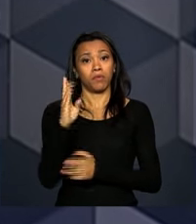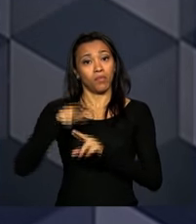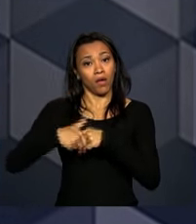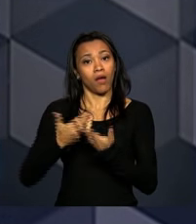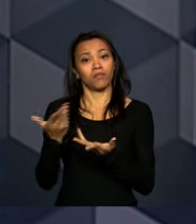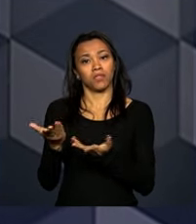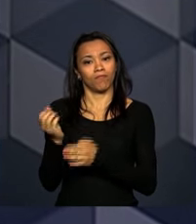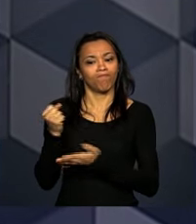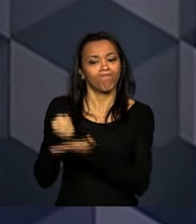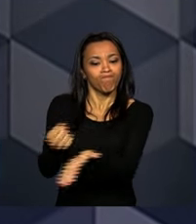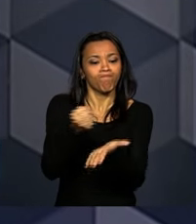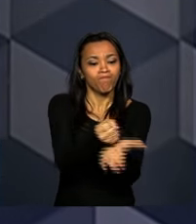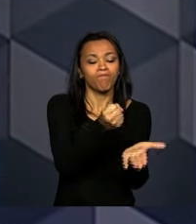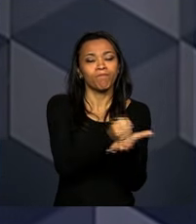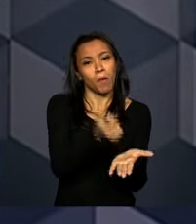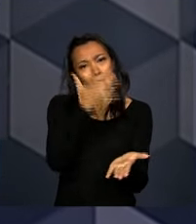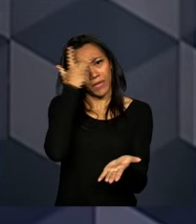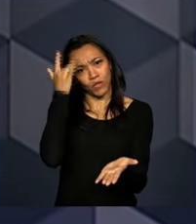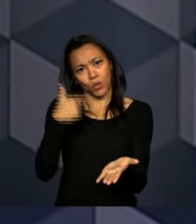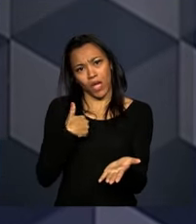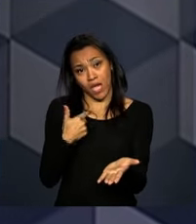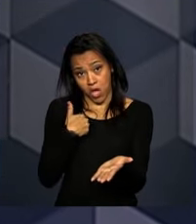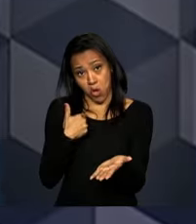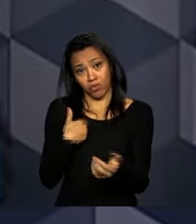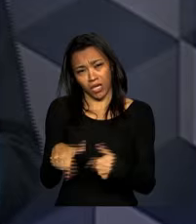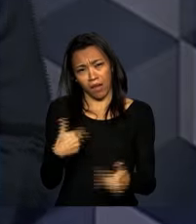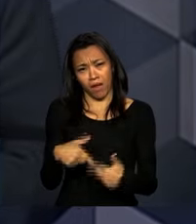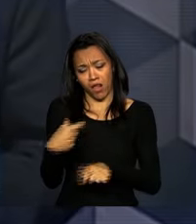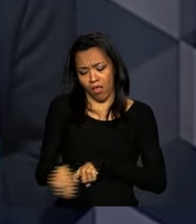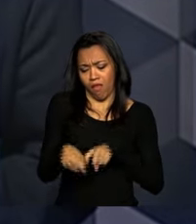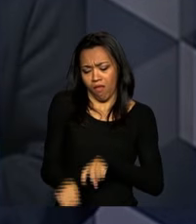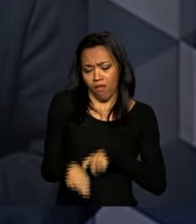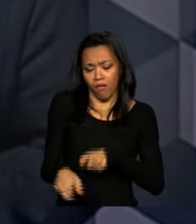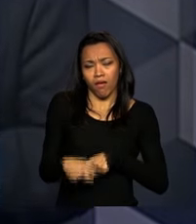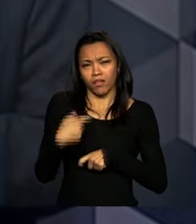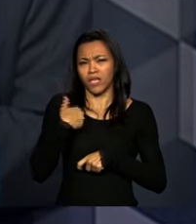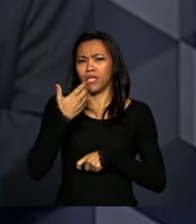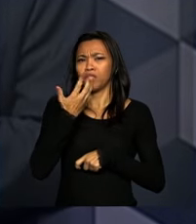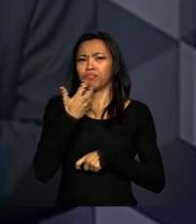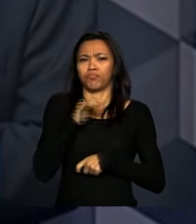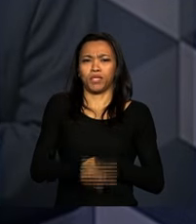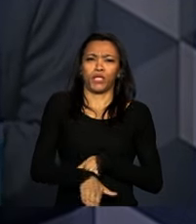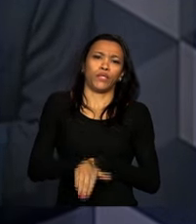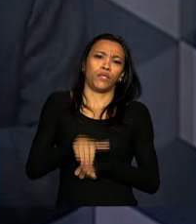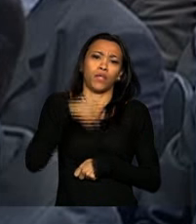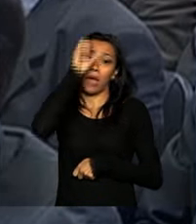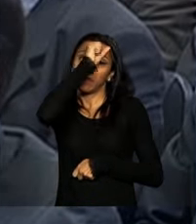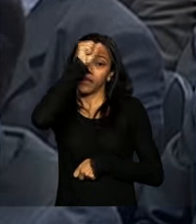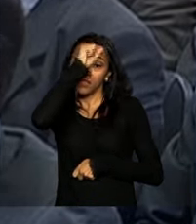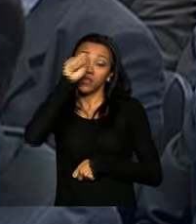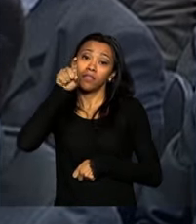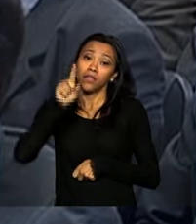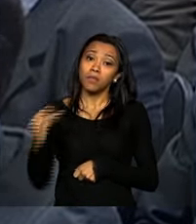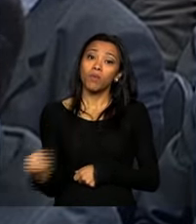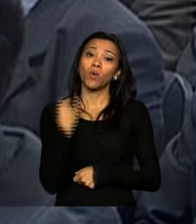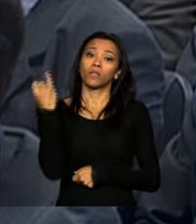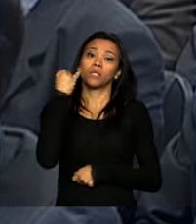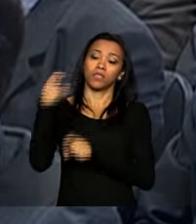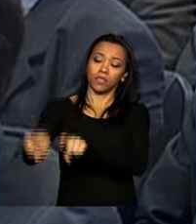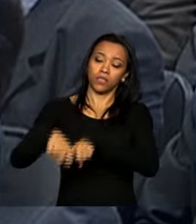agricultura. Menino da roça, aprendi também desde a infância a importância da agricultura